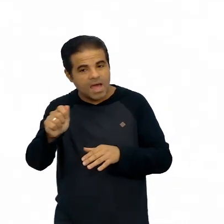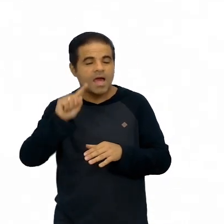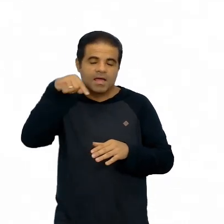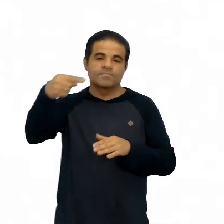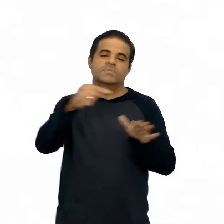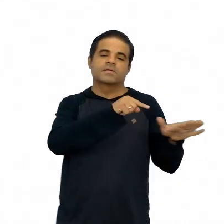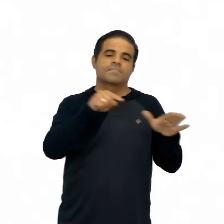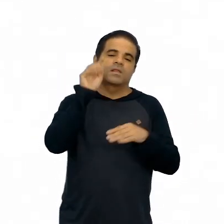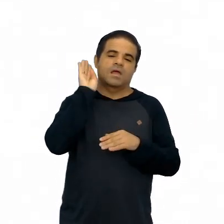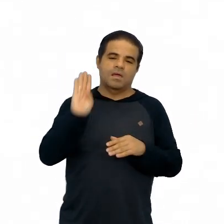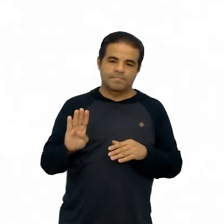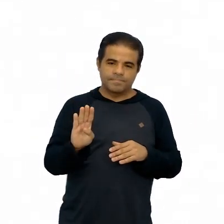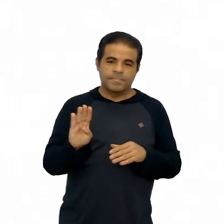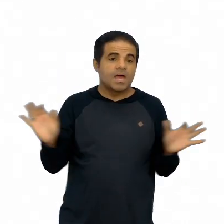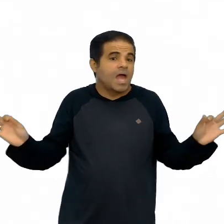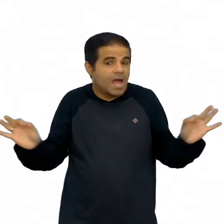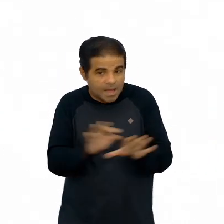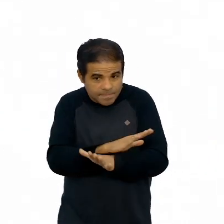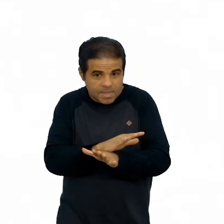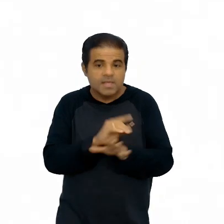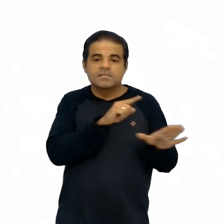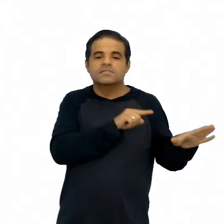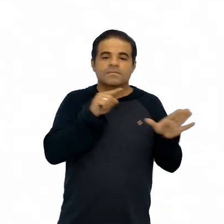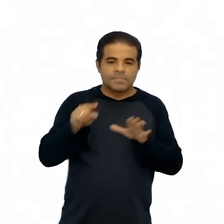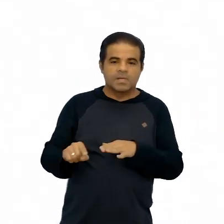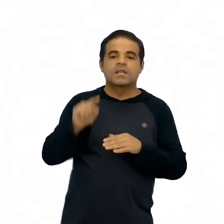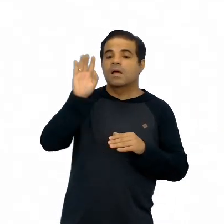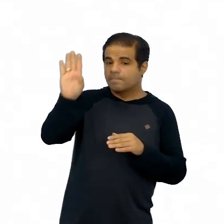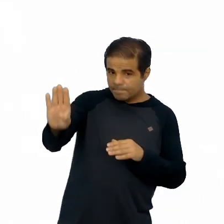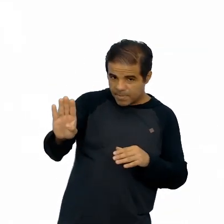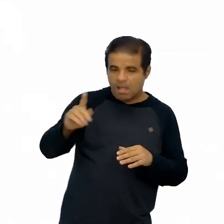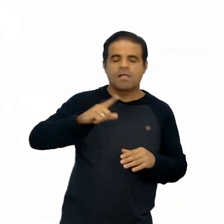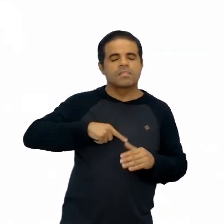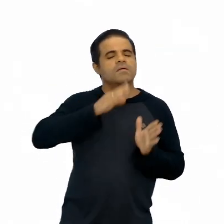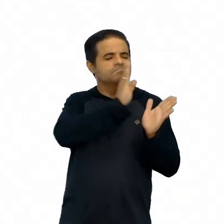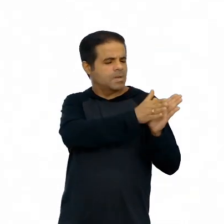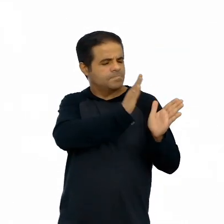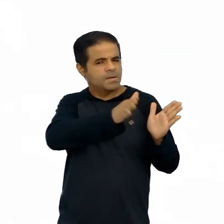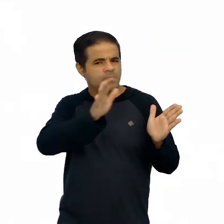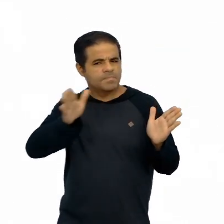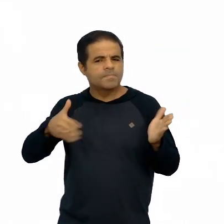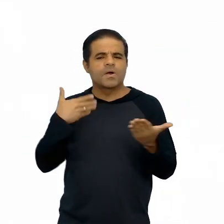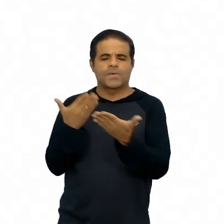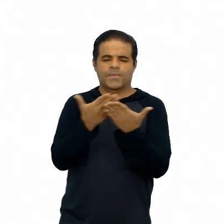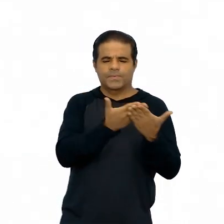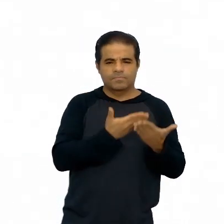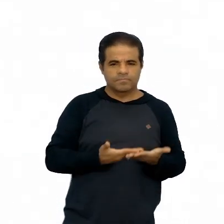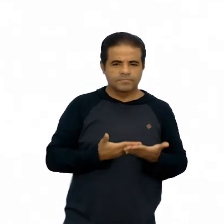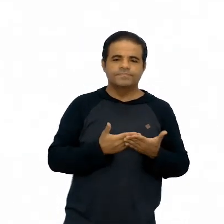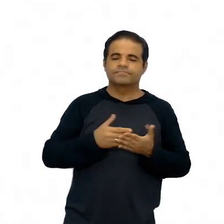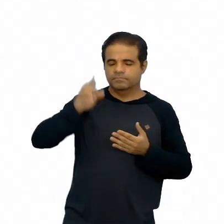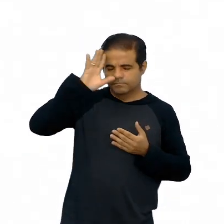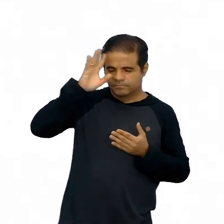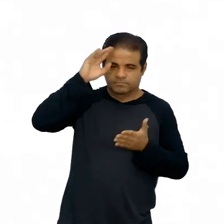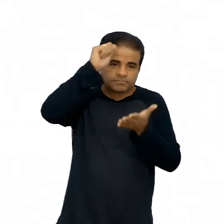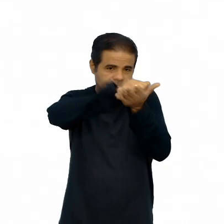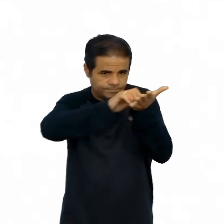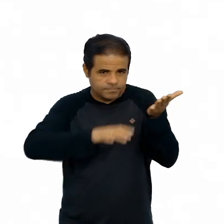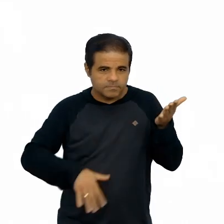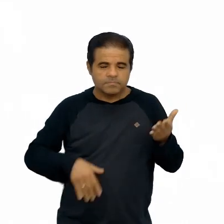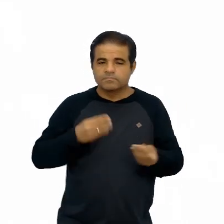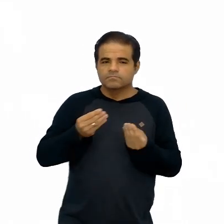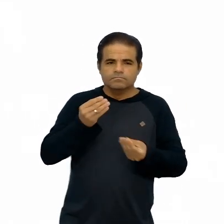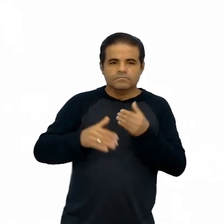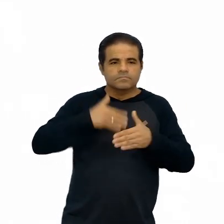na semana B. Então, quando a gente terminar na semana B, a gente tem o planejamento dessa sequência de aulas que eu vou trabalhar, dessa sequência de atividade, como que eu